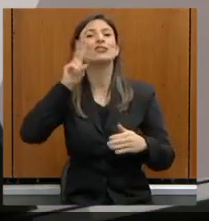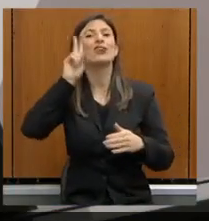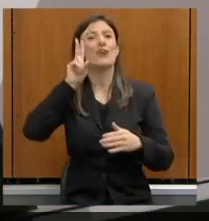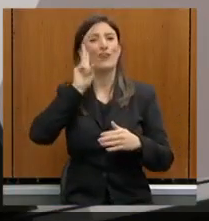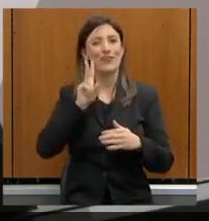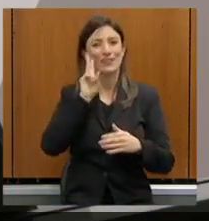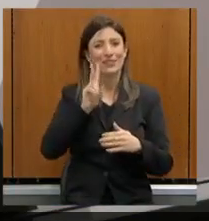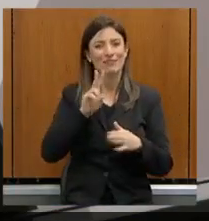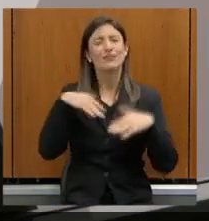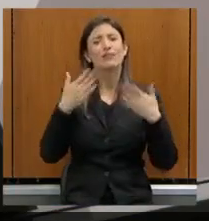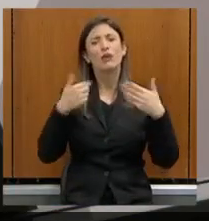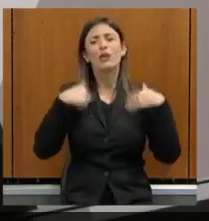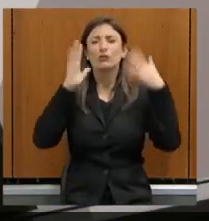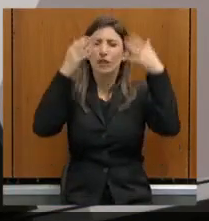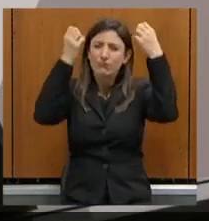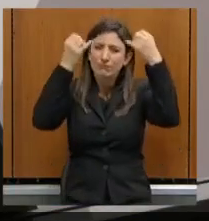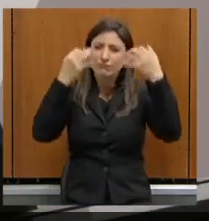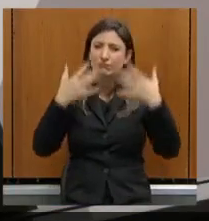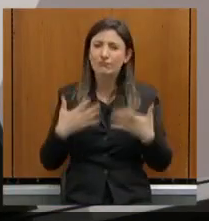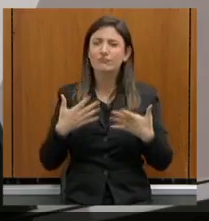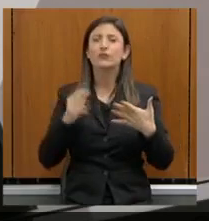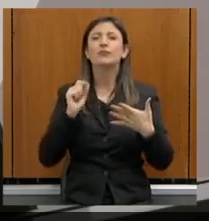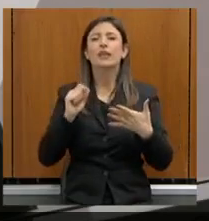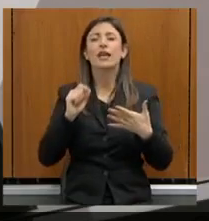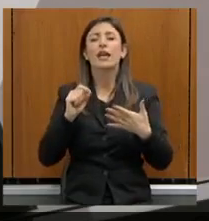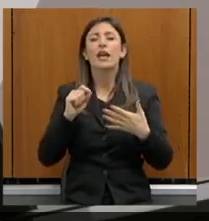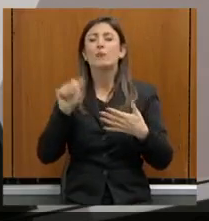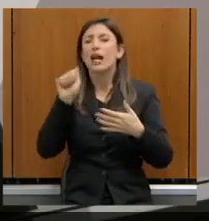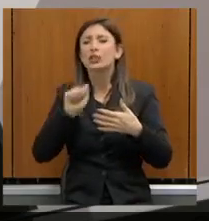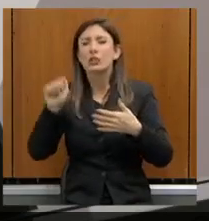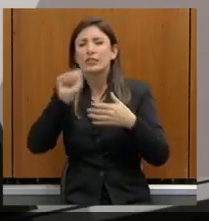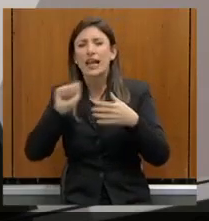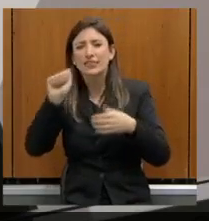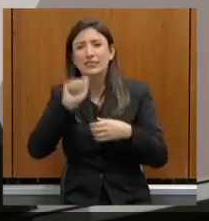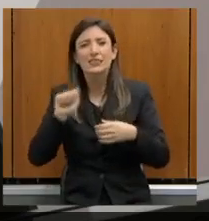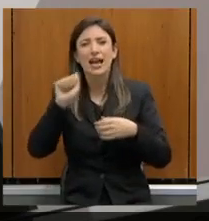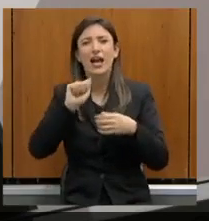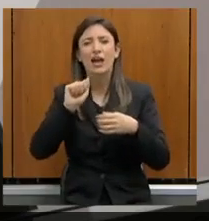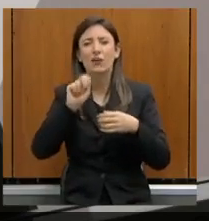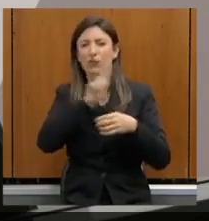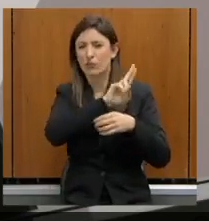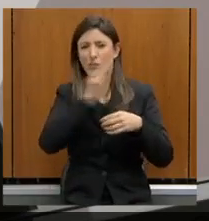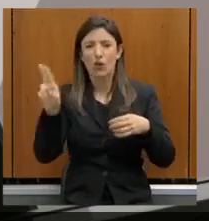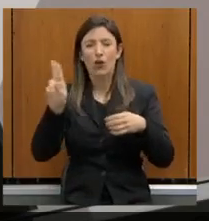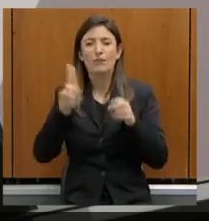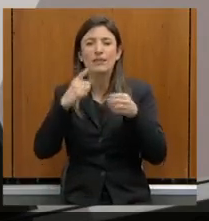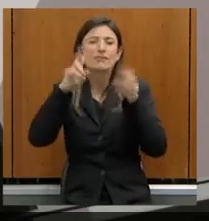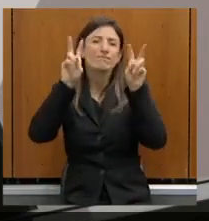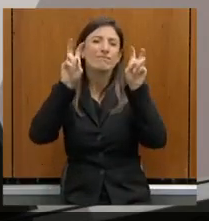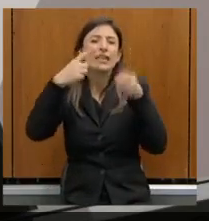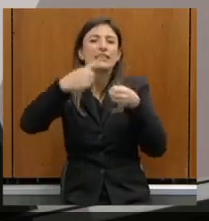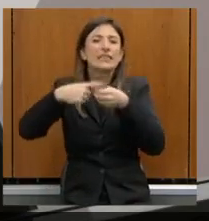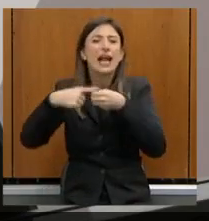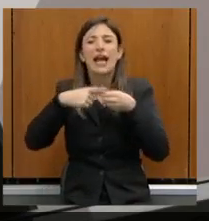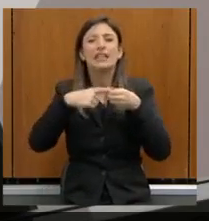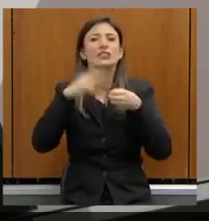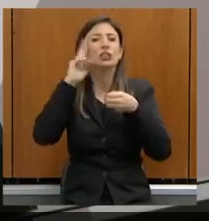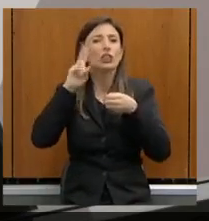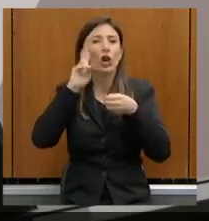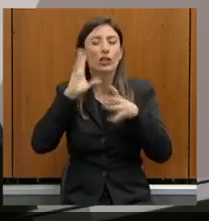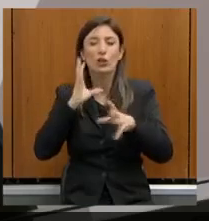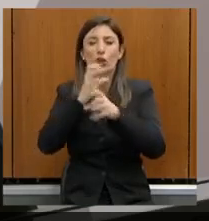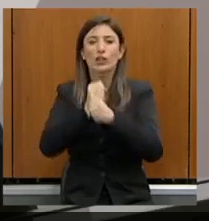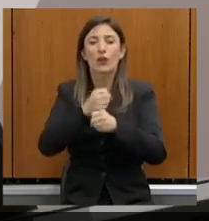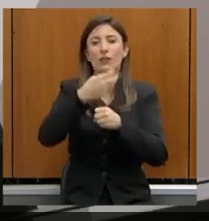disse, já disse para todos os membros, uma associação que se denomina cidades históricas e tem 32 cidades,